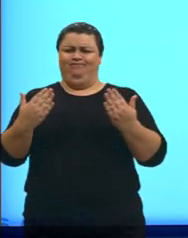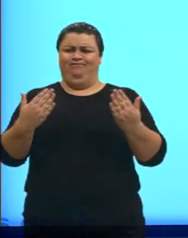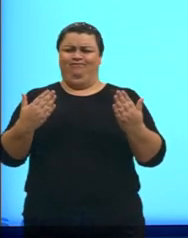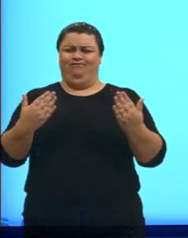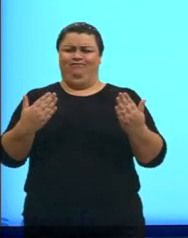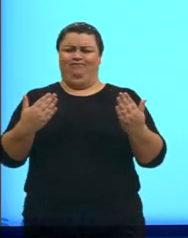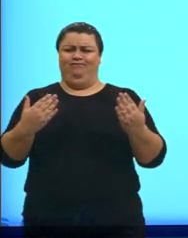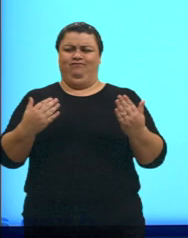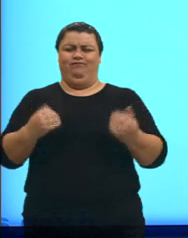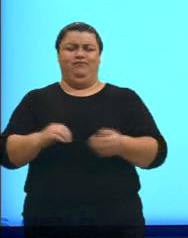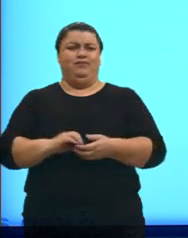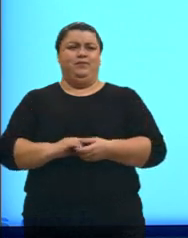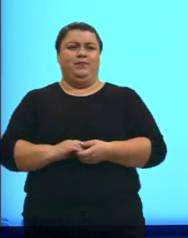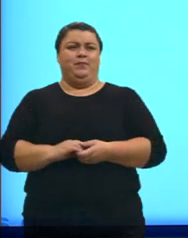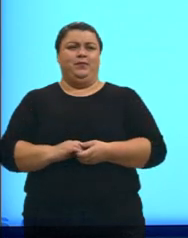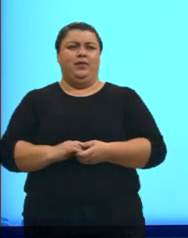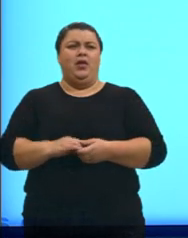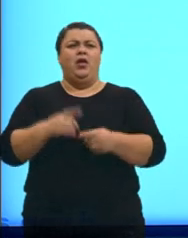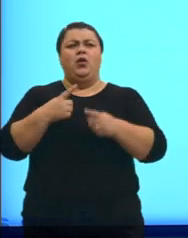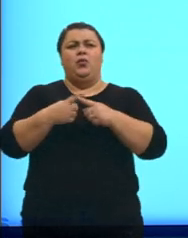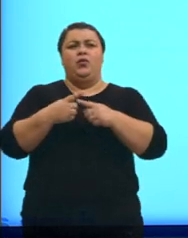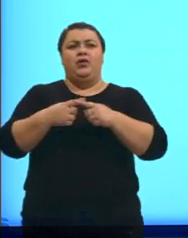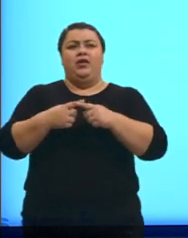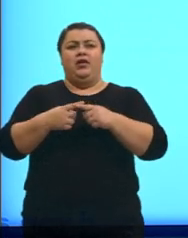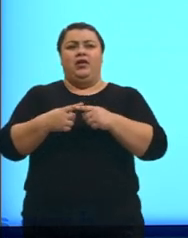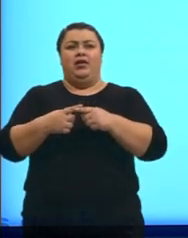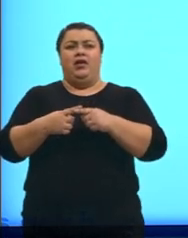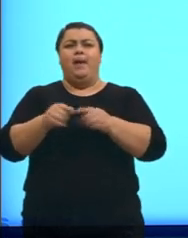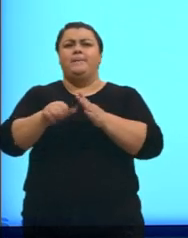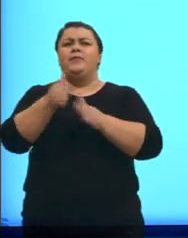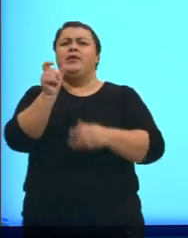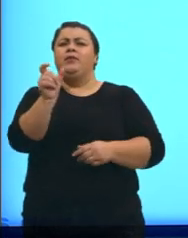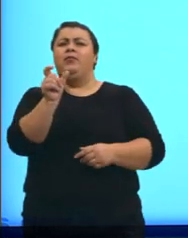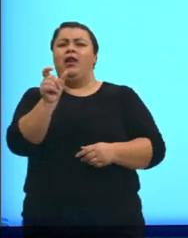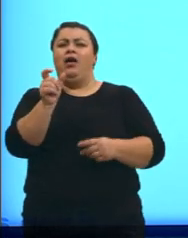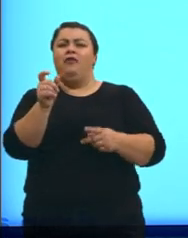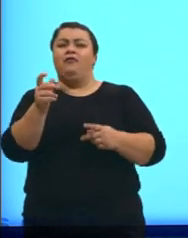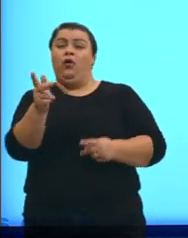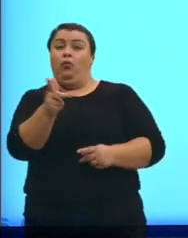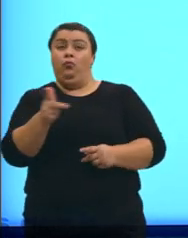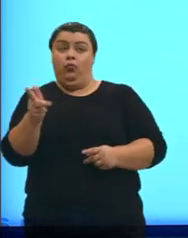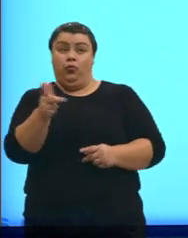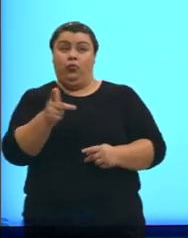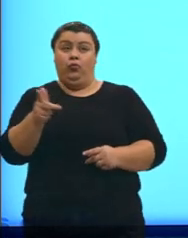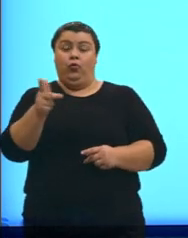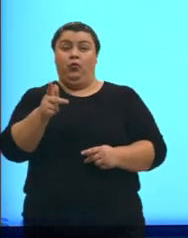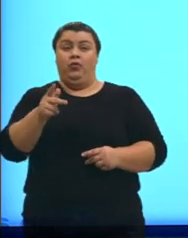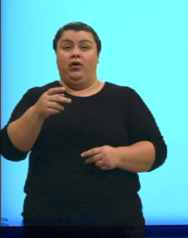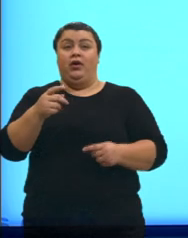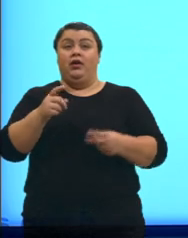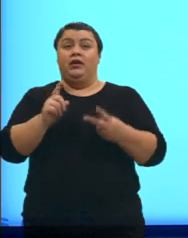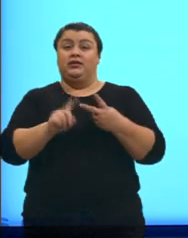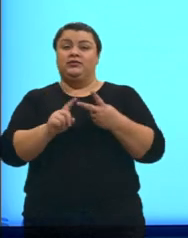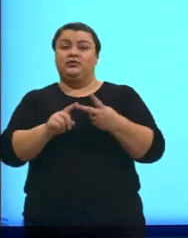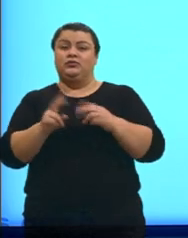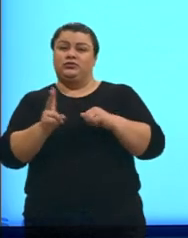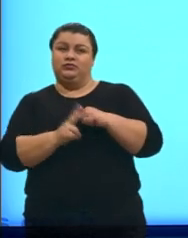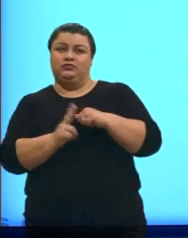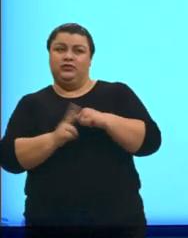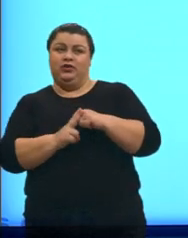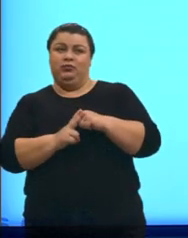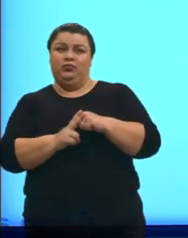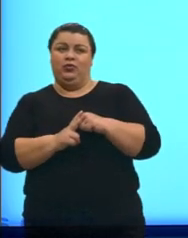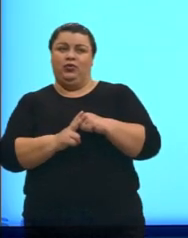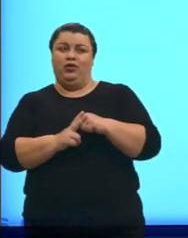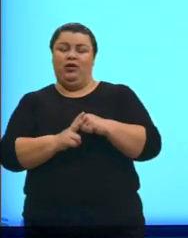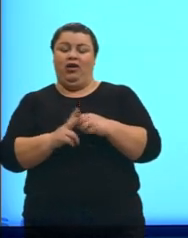têm em comum Oi aqui é a primeira palavra um pronome a segunda é um verbo